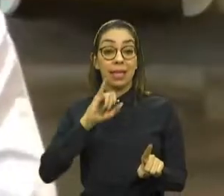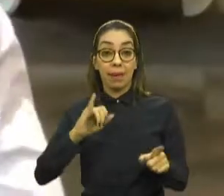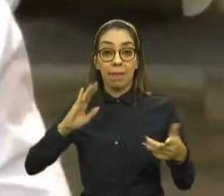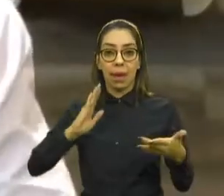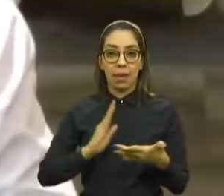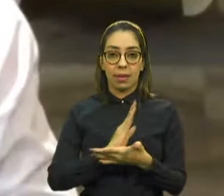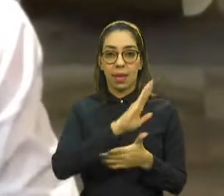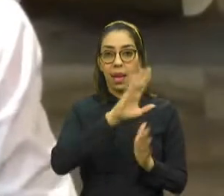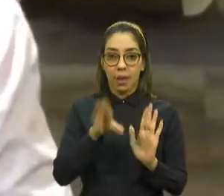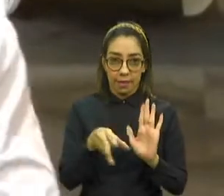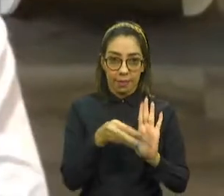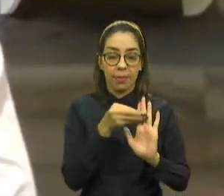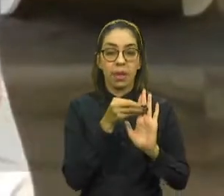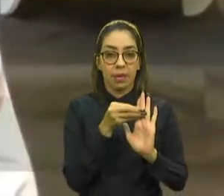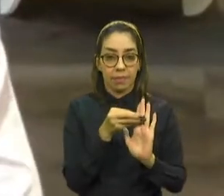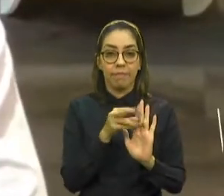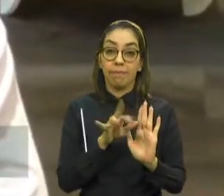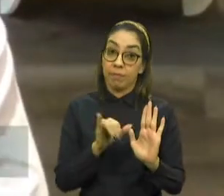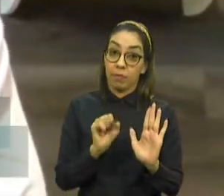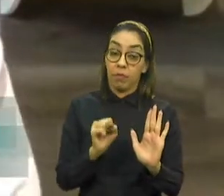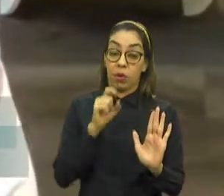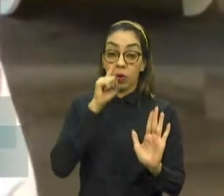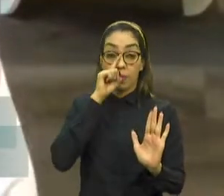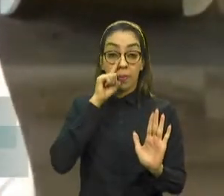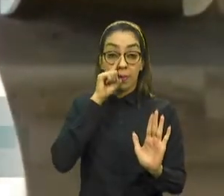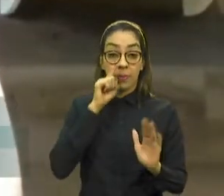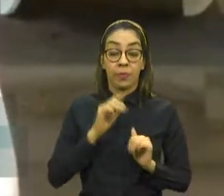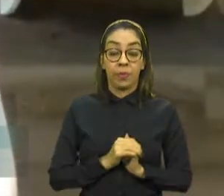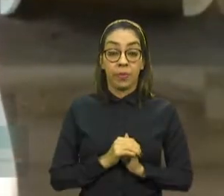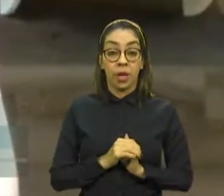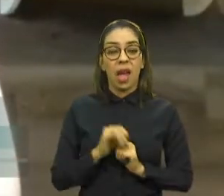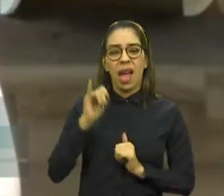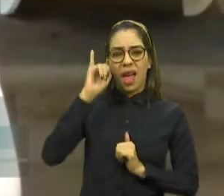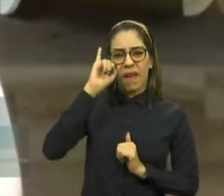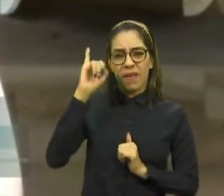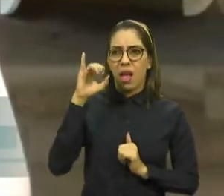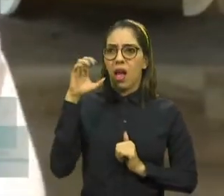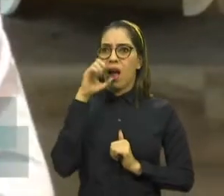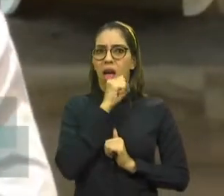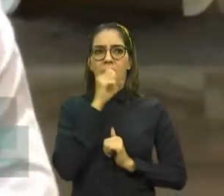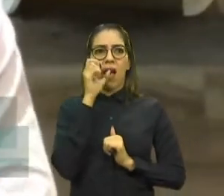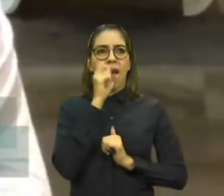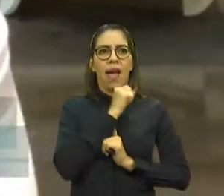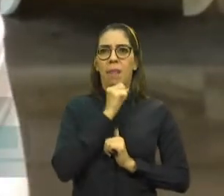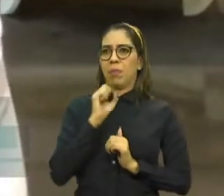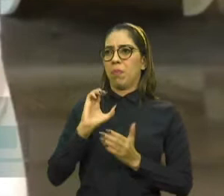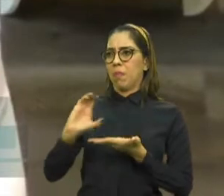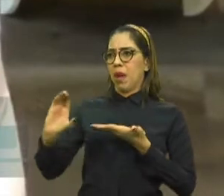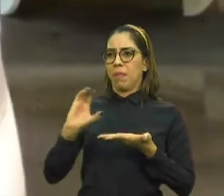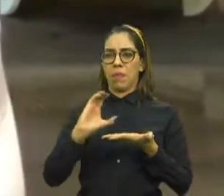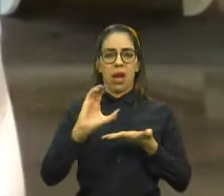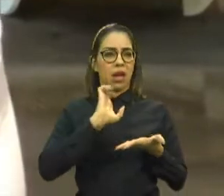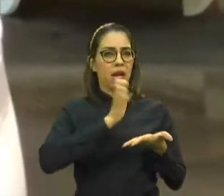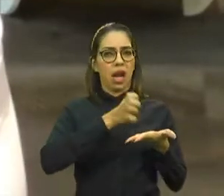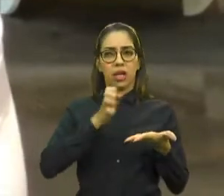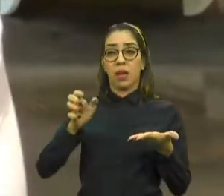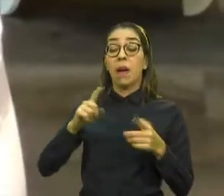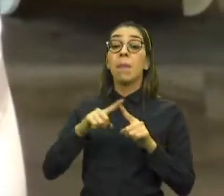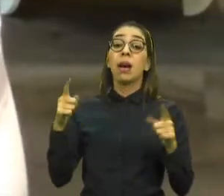Eu vejo mais pelo lado de evitar a correria da aplicação, que poderia ser melhor planejada.